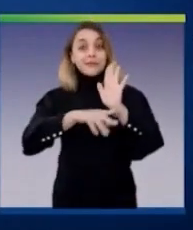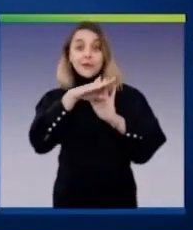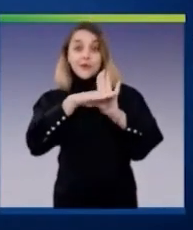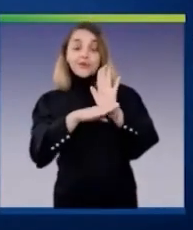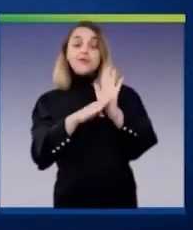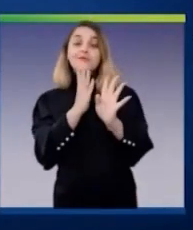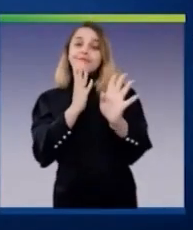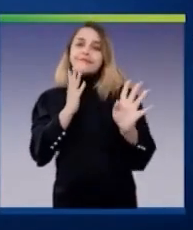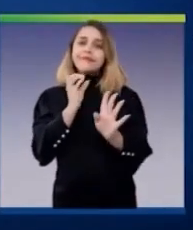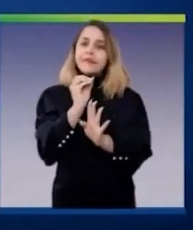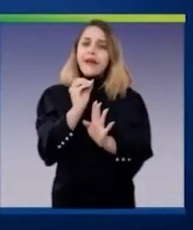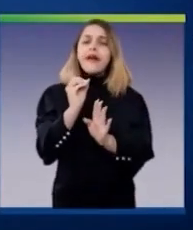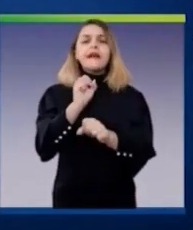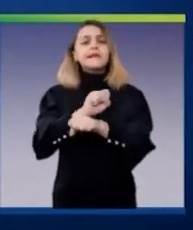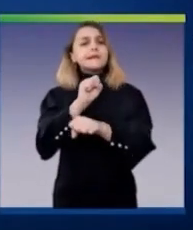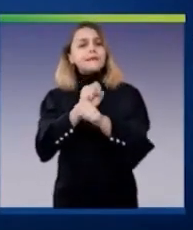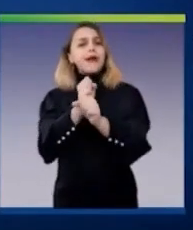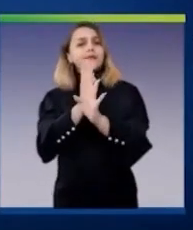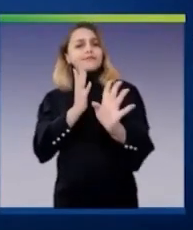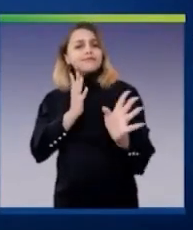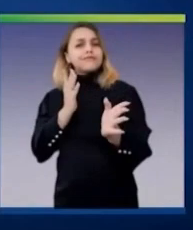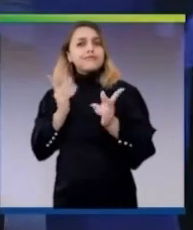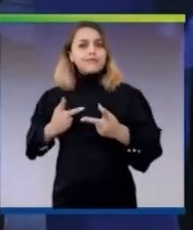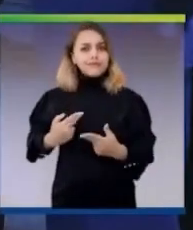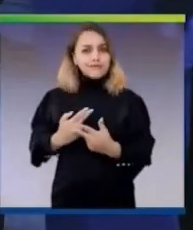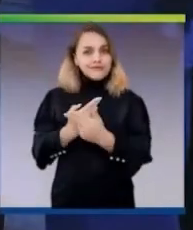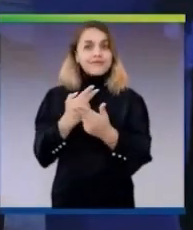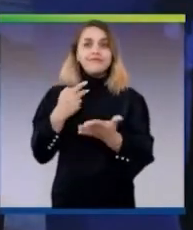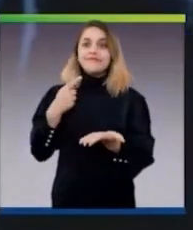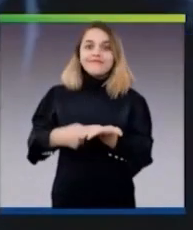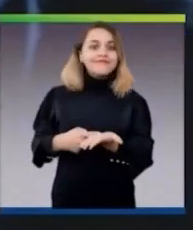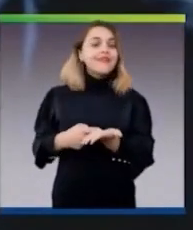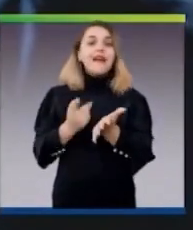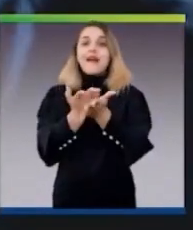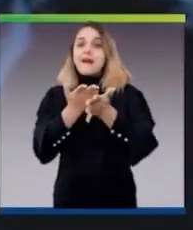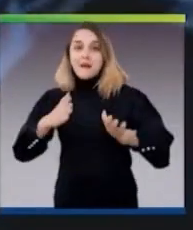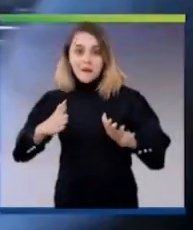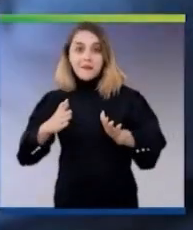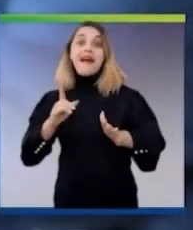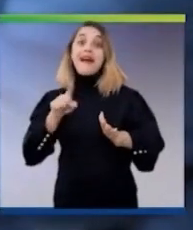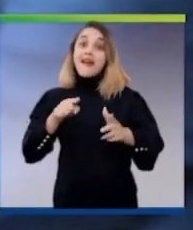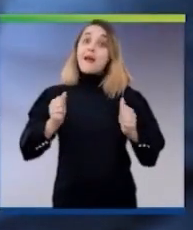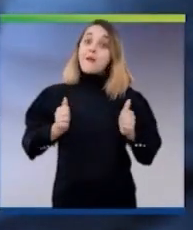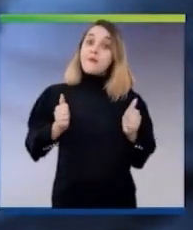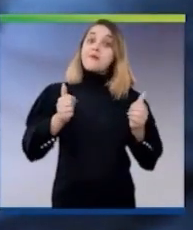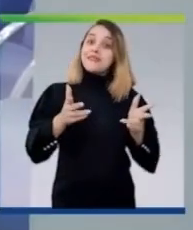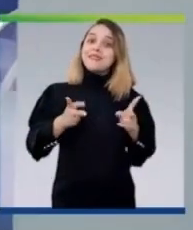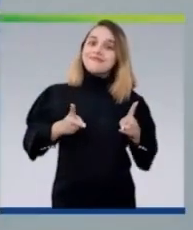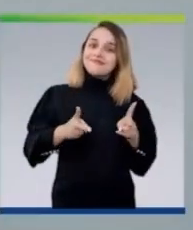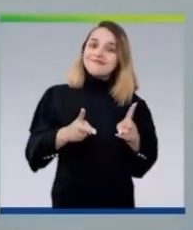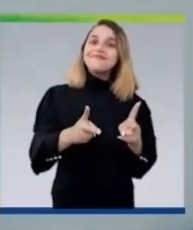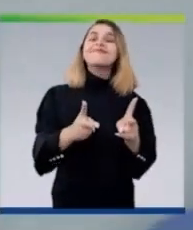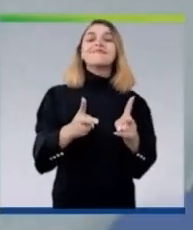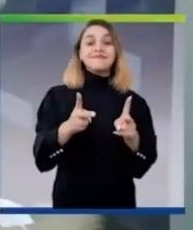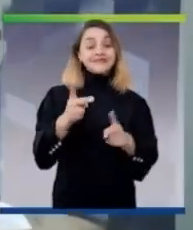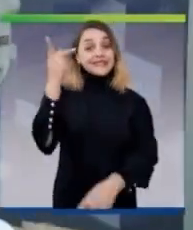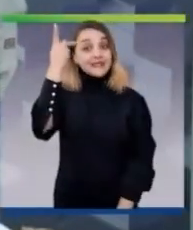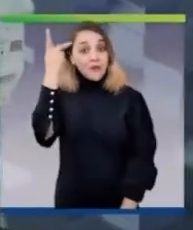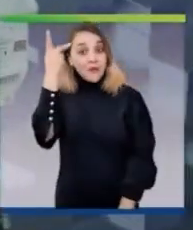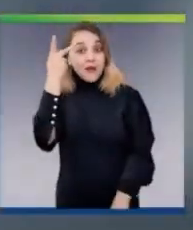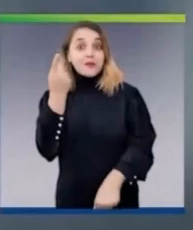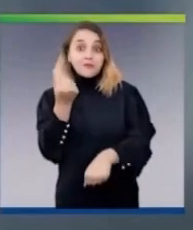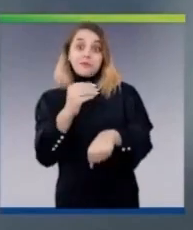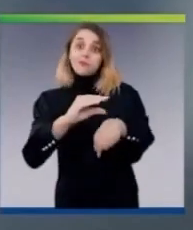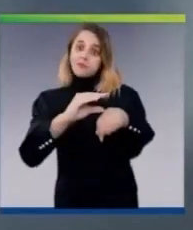acabar com a espera de cirurgias eletivas aqui em São Paulo. Não é mutirão, é uma ação que não vai parar. São Paulo